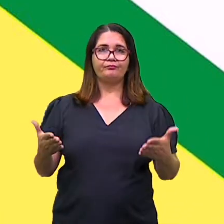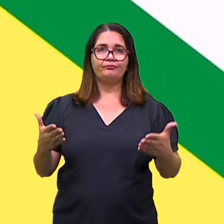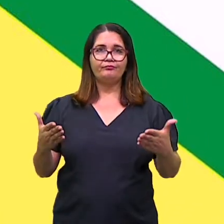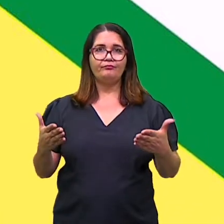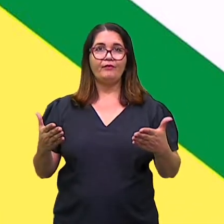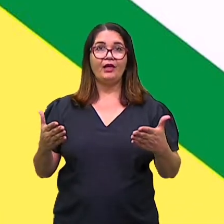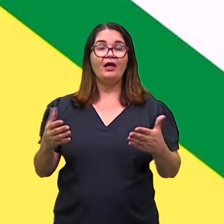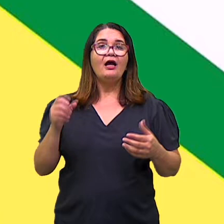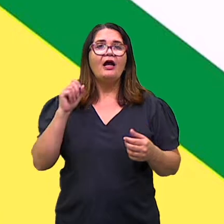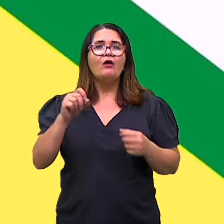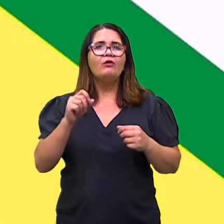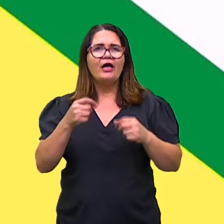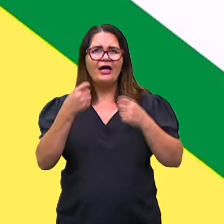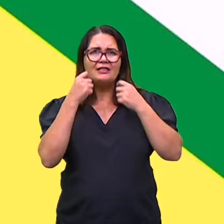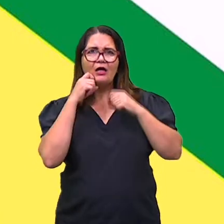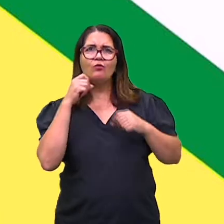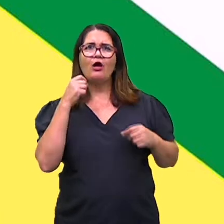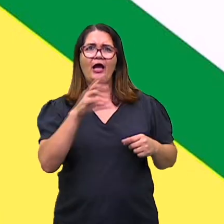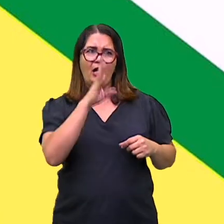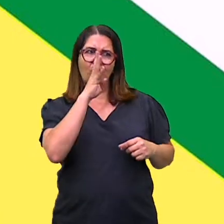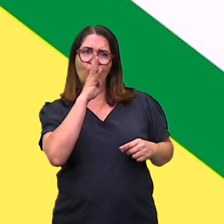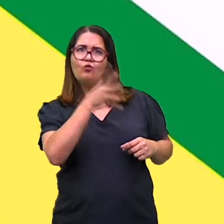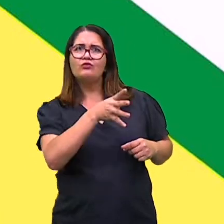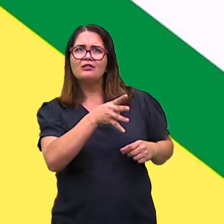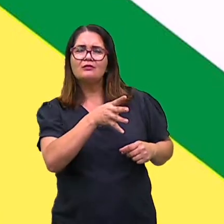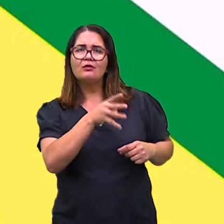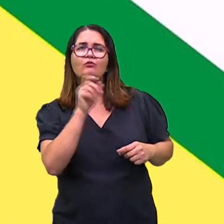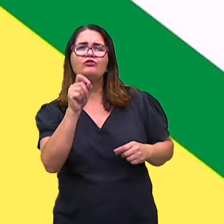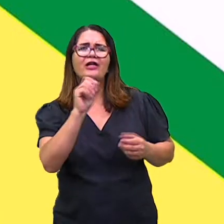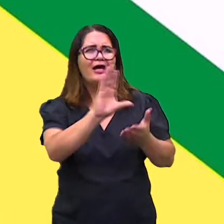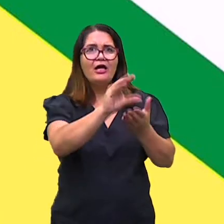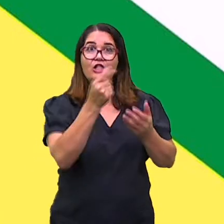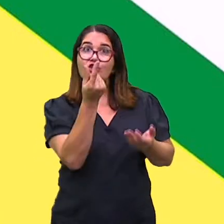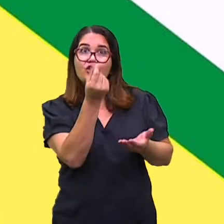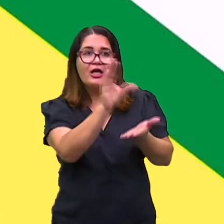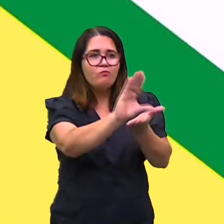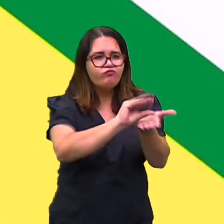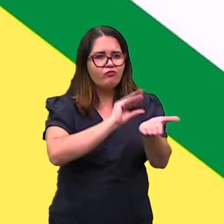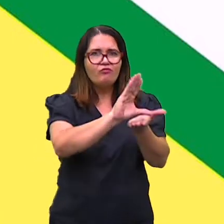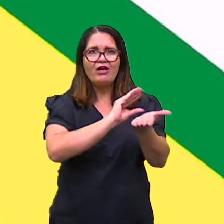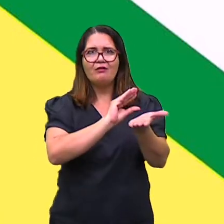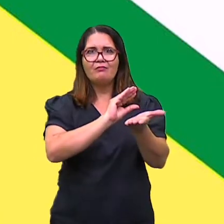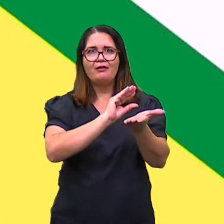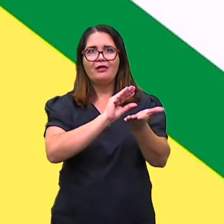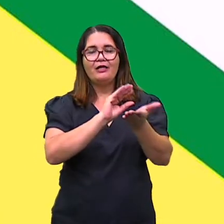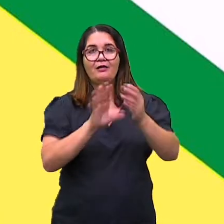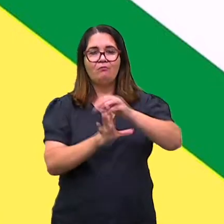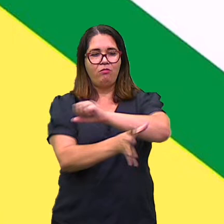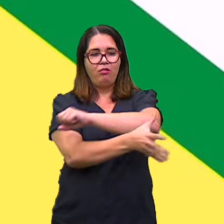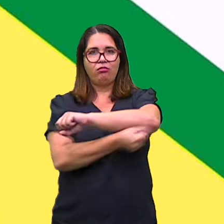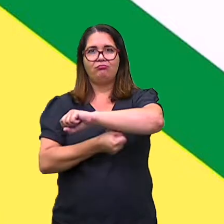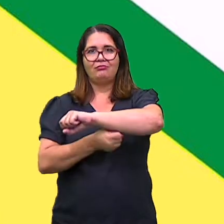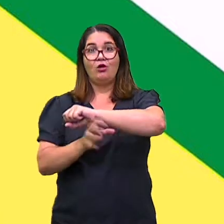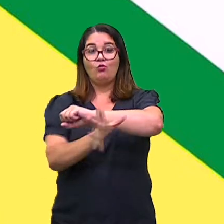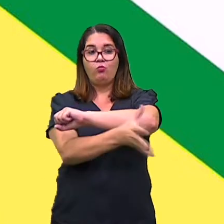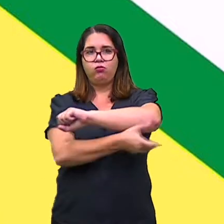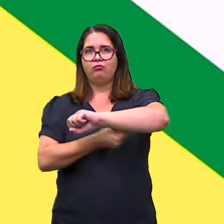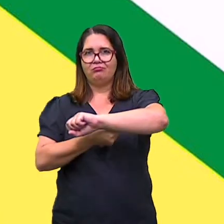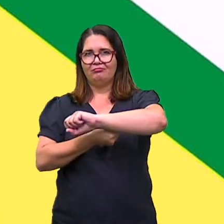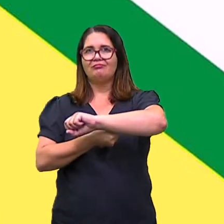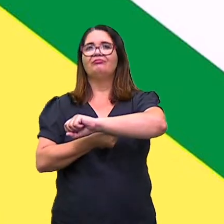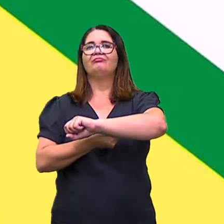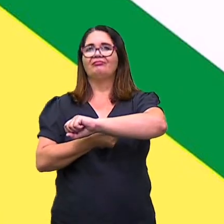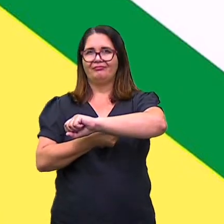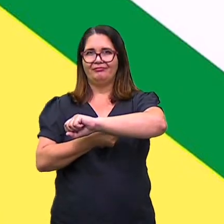das acusações, né? É crime de responsabilidade que atentem contra a Constituição?